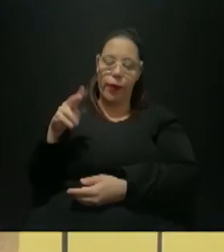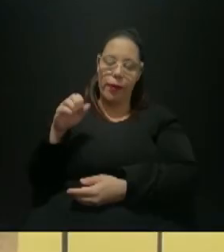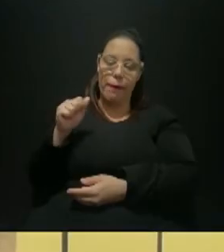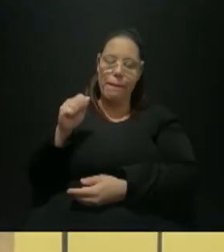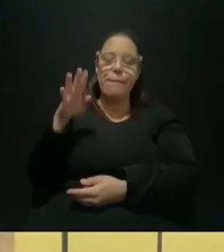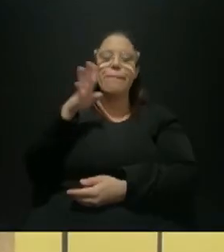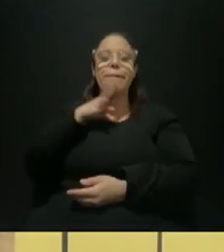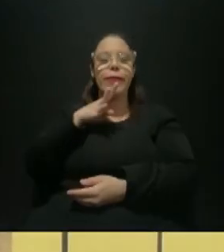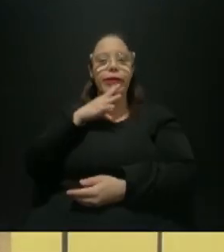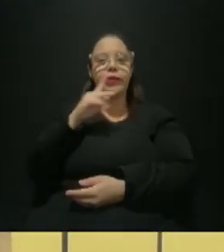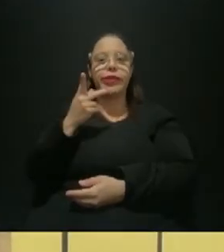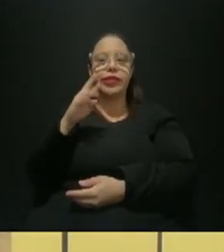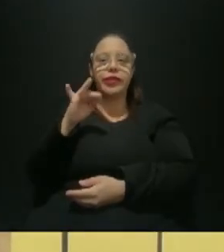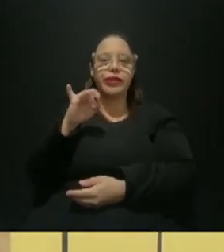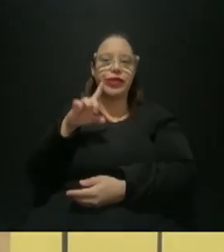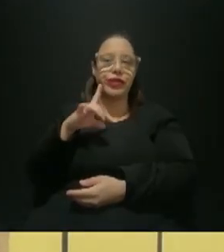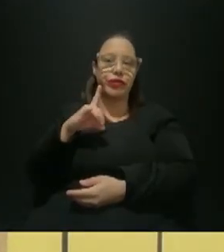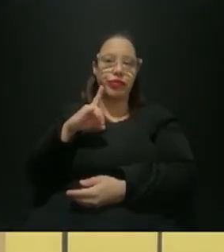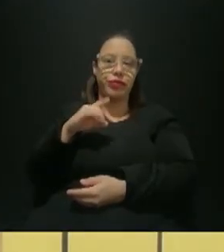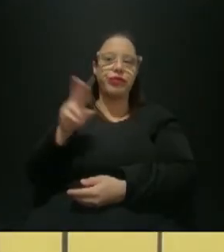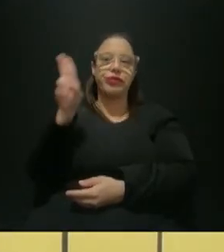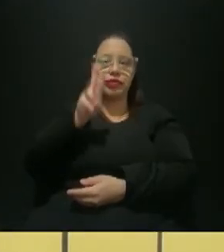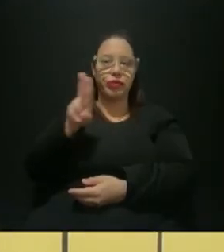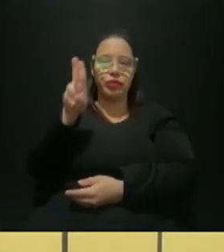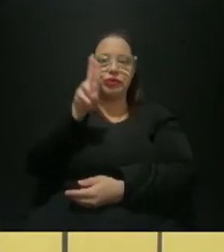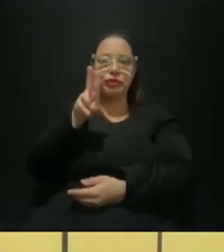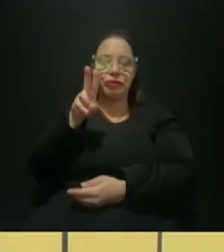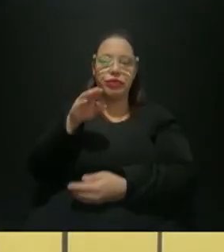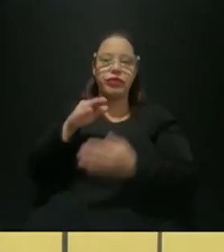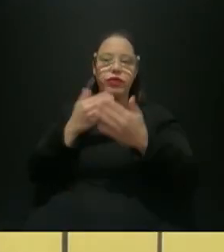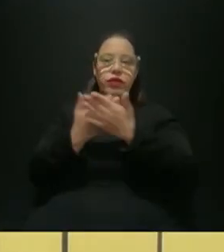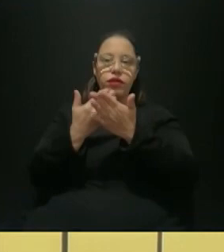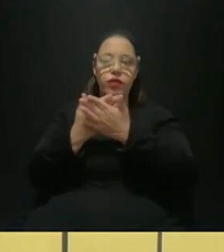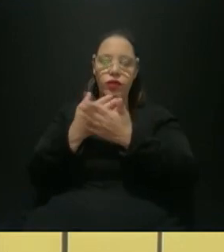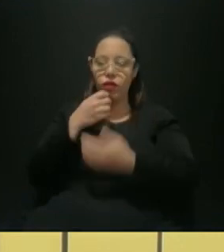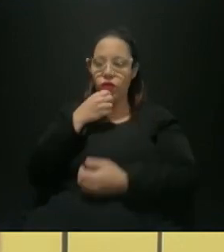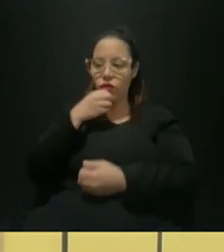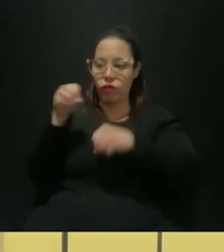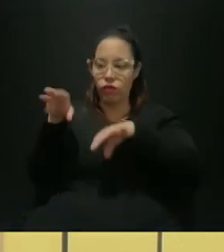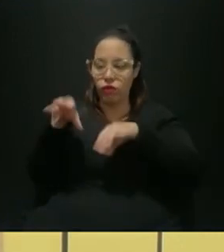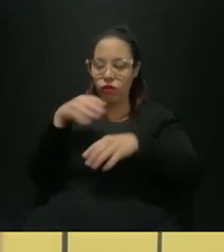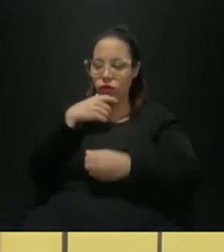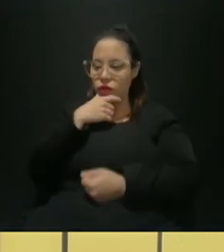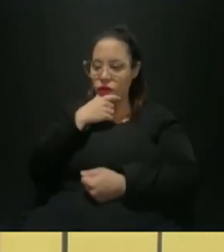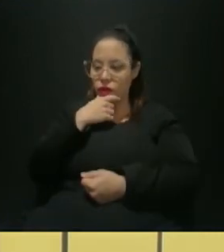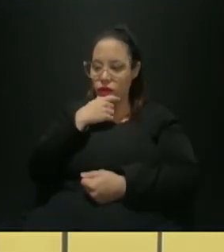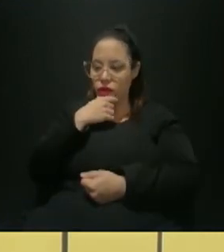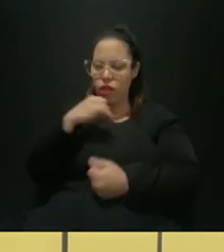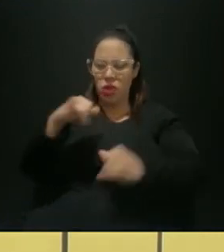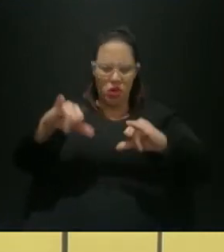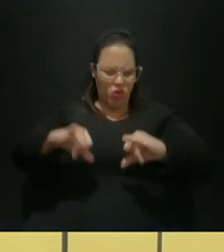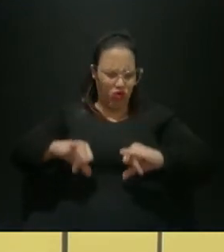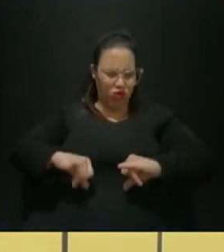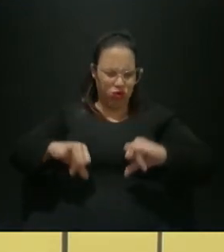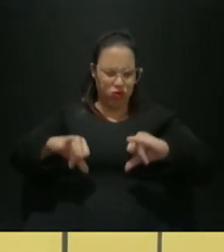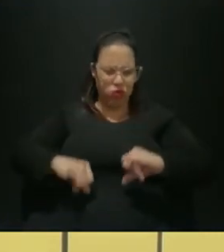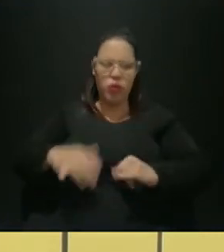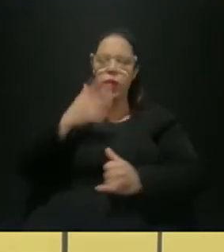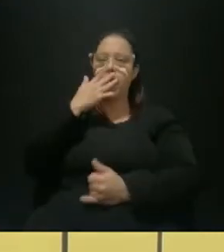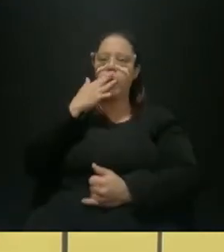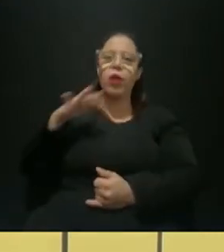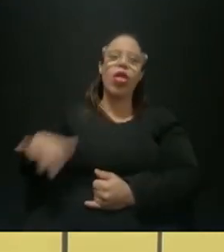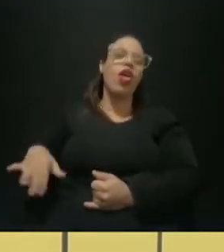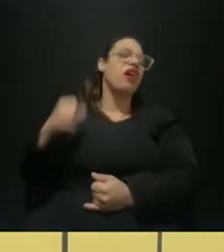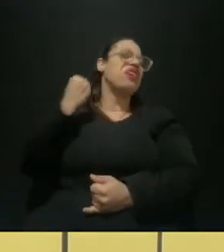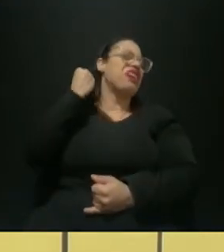traduzidos para o português, eu uso nas minhas aulas, né? Aqueles que falam sobre o sofrimento da criança e o estresse tóxico precoce, né? Que isso